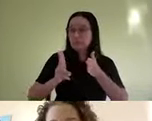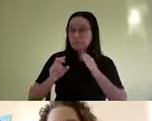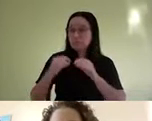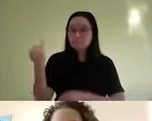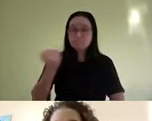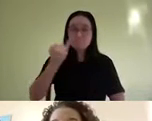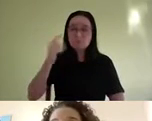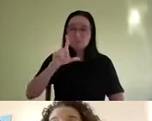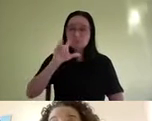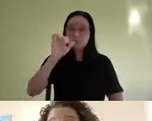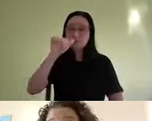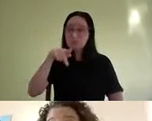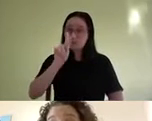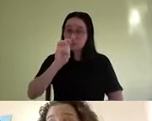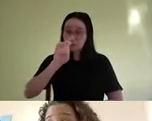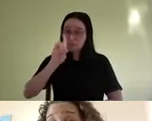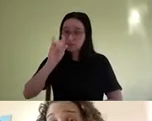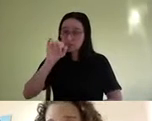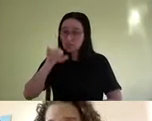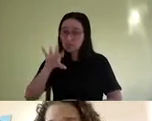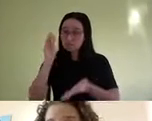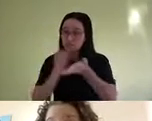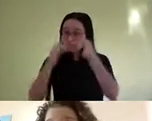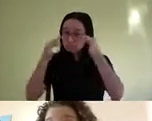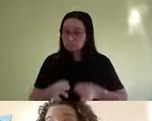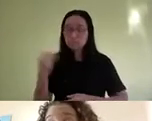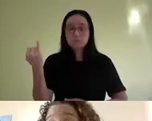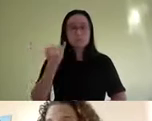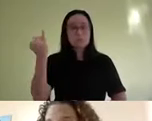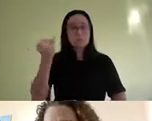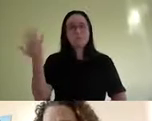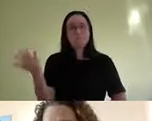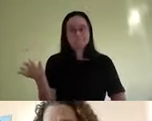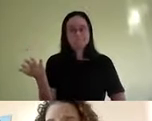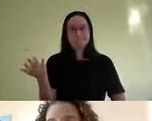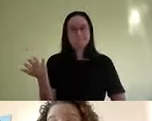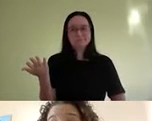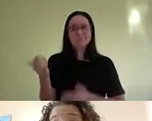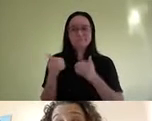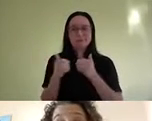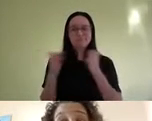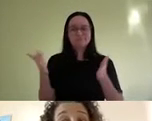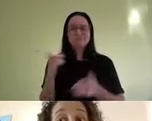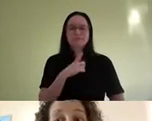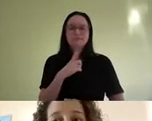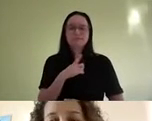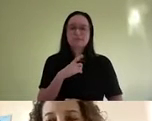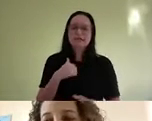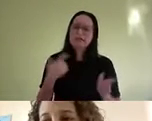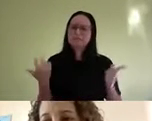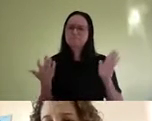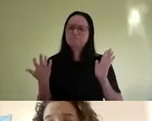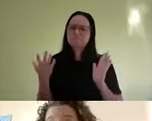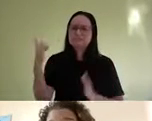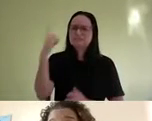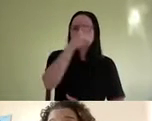gente, independente se você está empregado ou não, o LinkedIn é a nossa porta de entrada, tá bem? Eu tinha muitas dificuldades antes